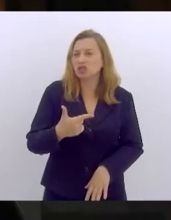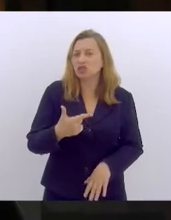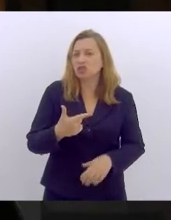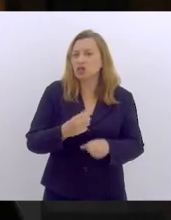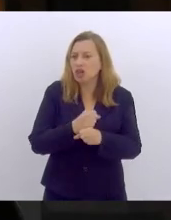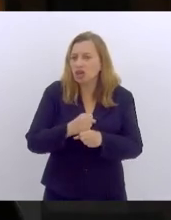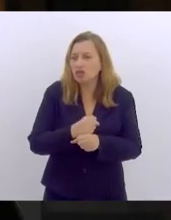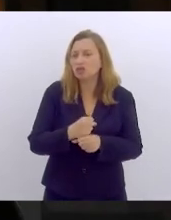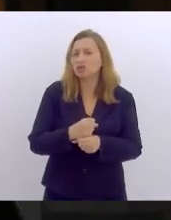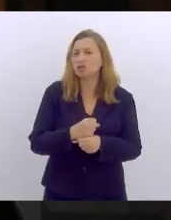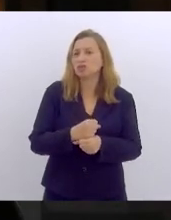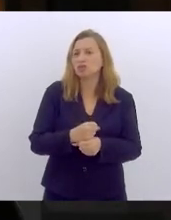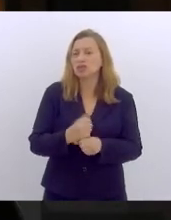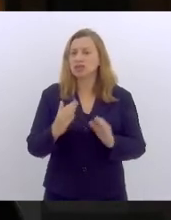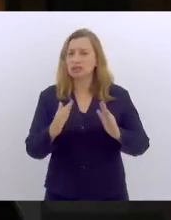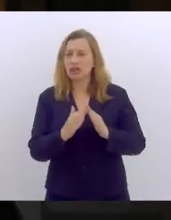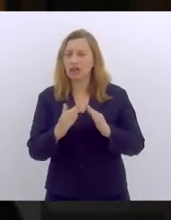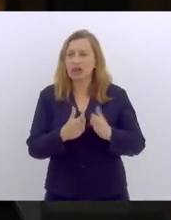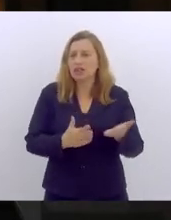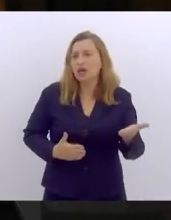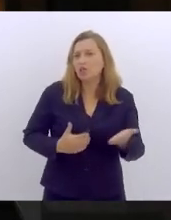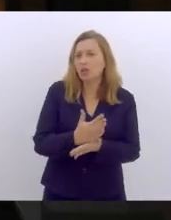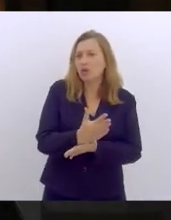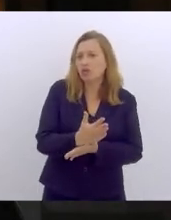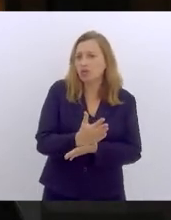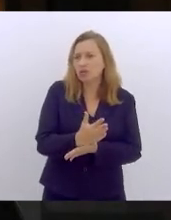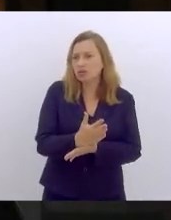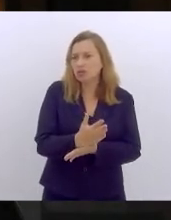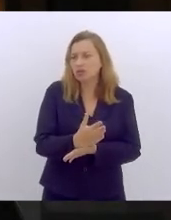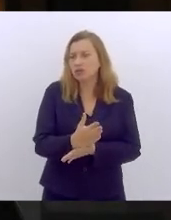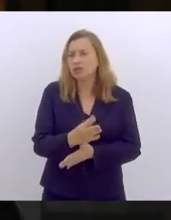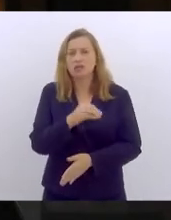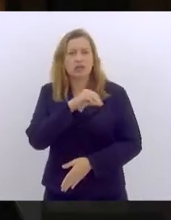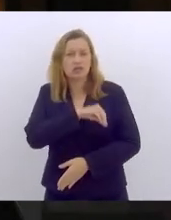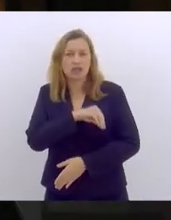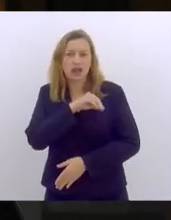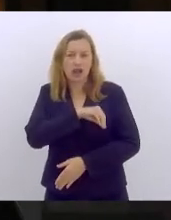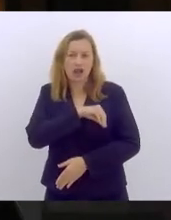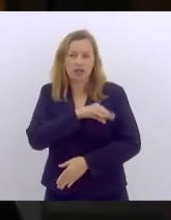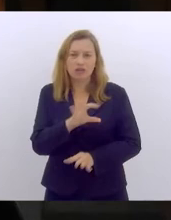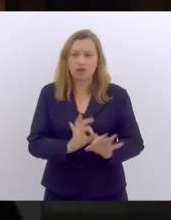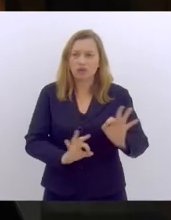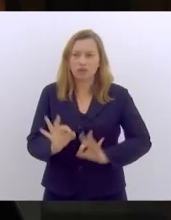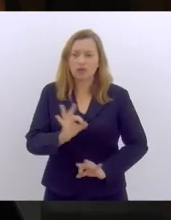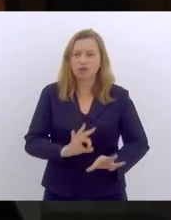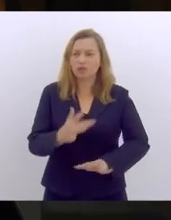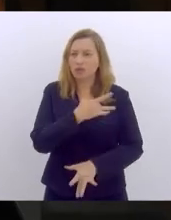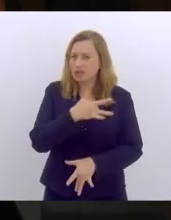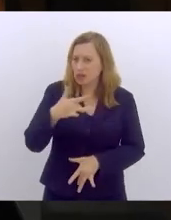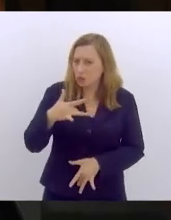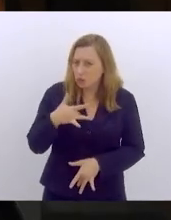2 décadas, essa casa aprovou um plano de cargos e salários para a saúde,